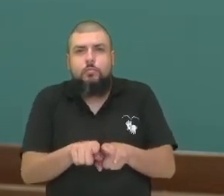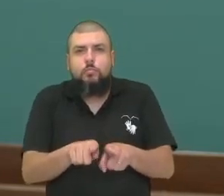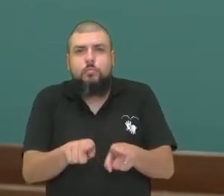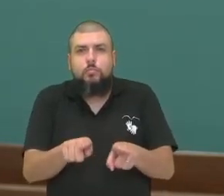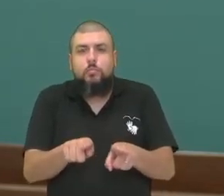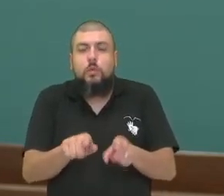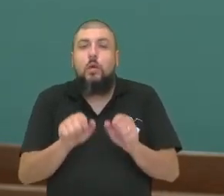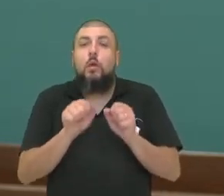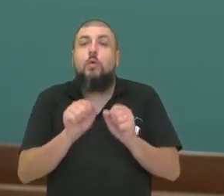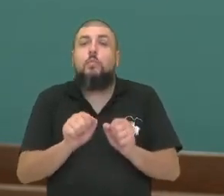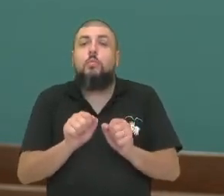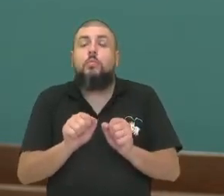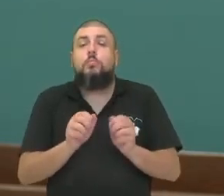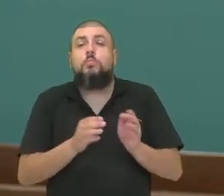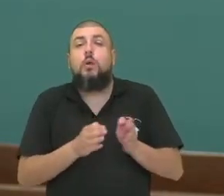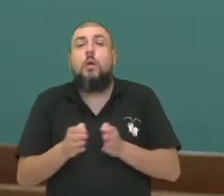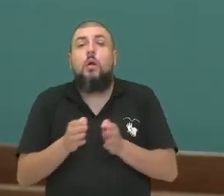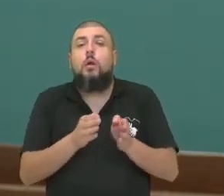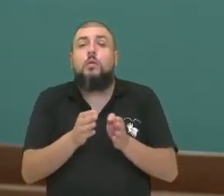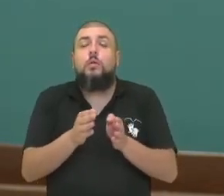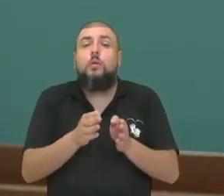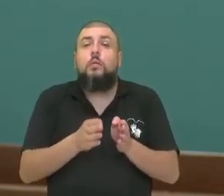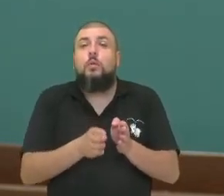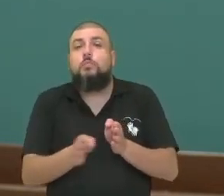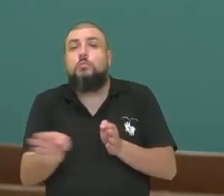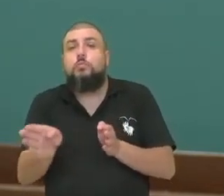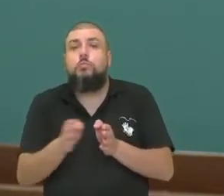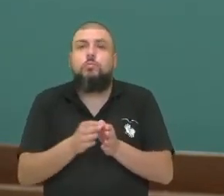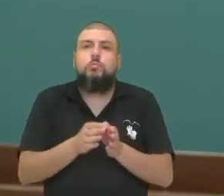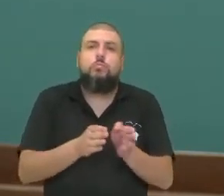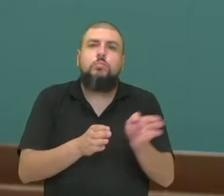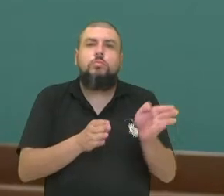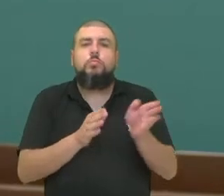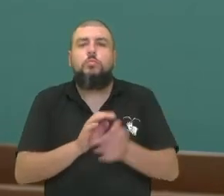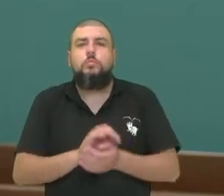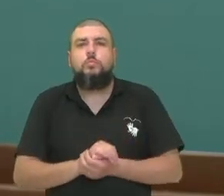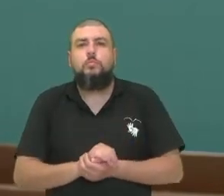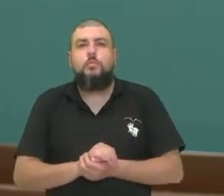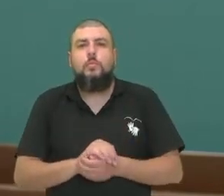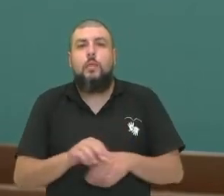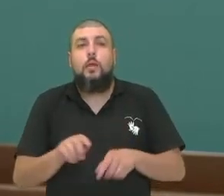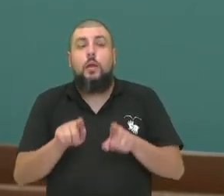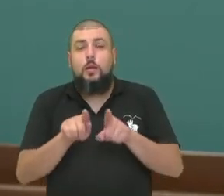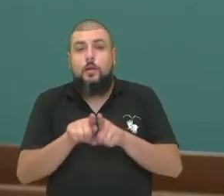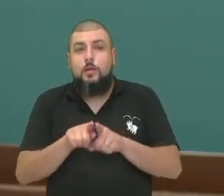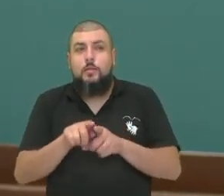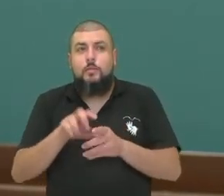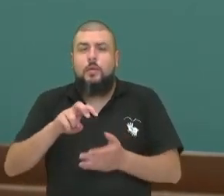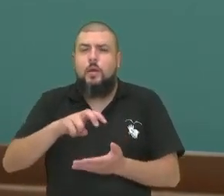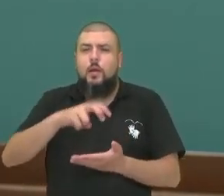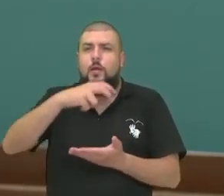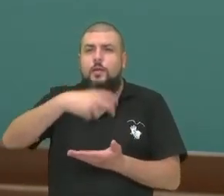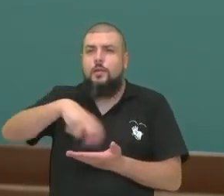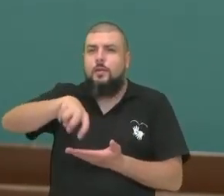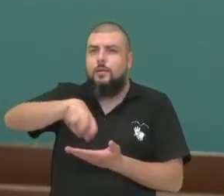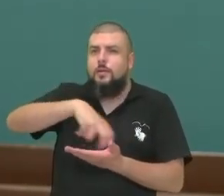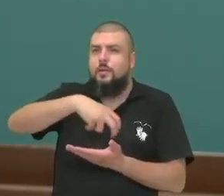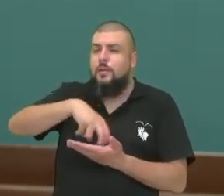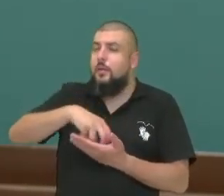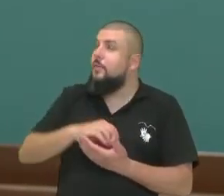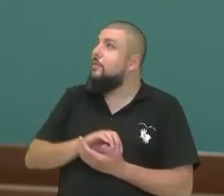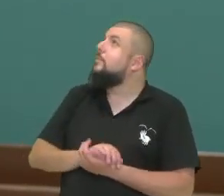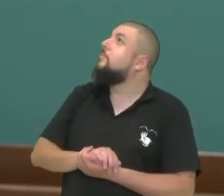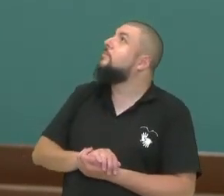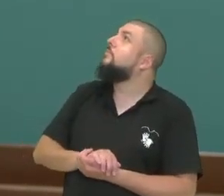tem vai trocar de linha né e assim por diante tá bom Aqui também na da e não é com vários passos de dança que fazem angulações